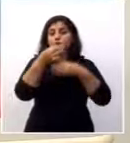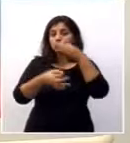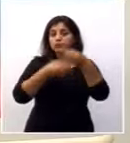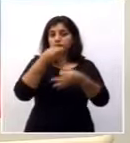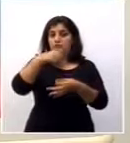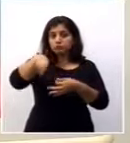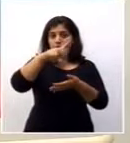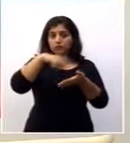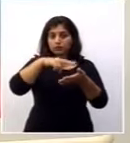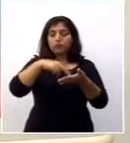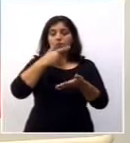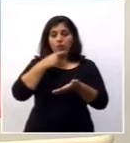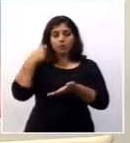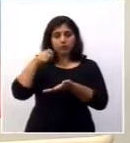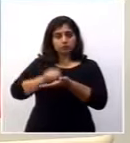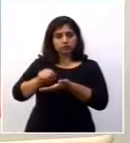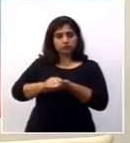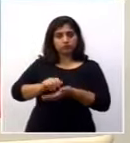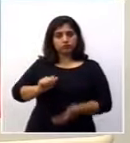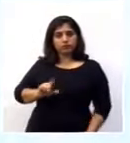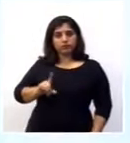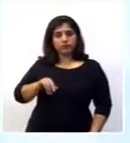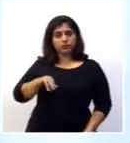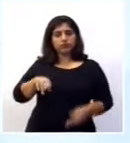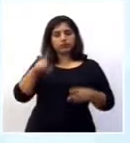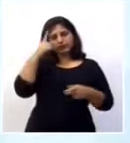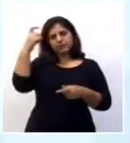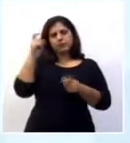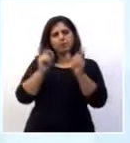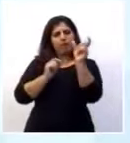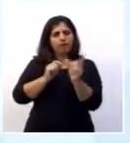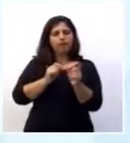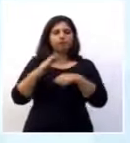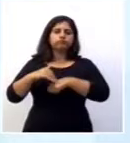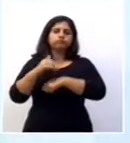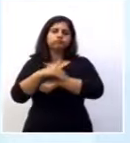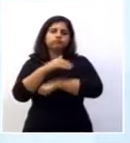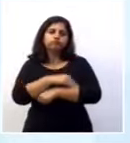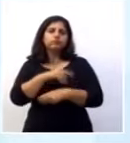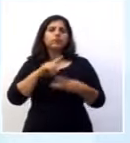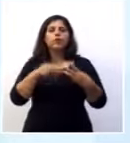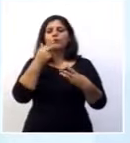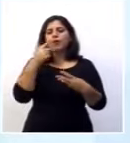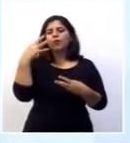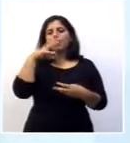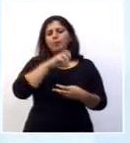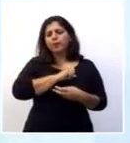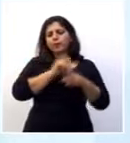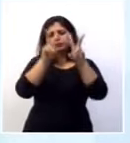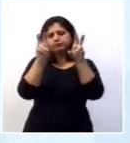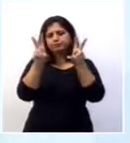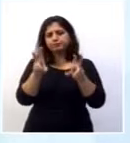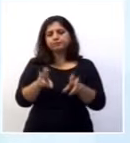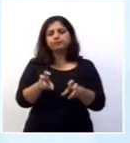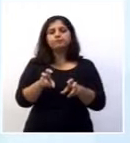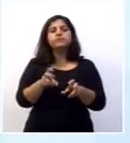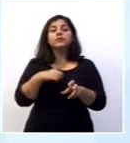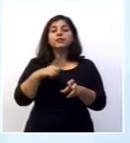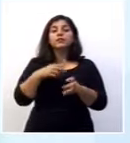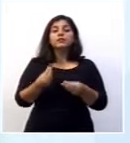de leitura do Alexandre. Então, nós temos aqui Invenção da Palavra, O Sapo que Blogava, Da Cor do Amor. Gostaria de